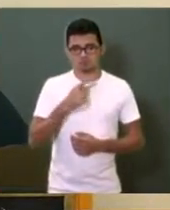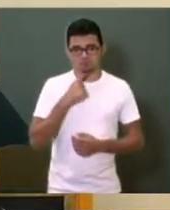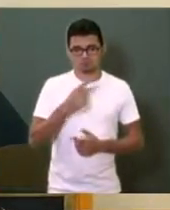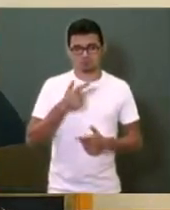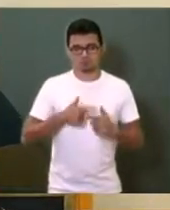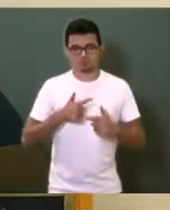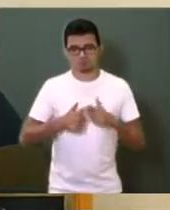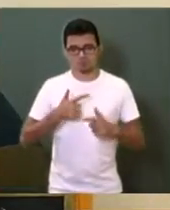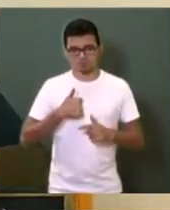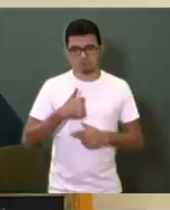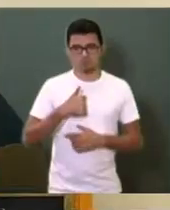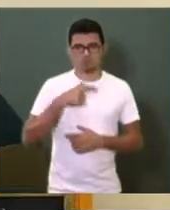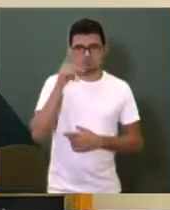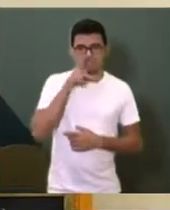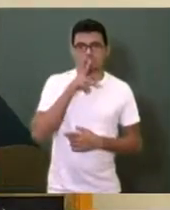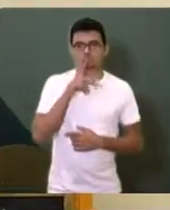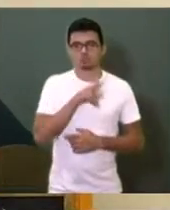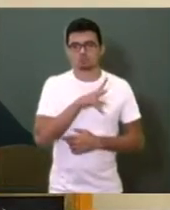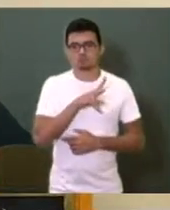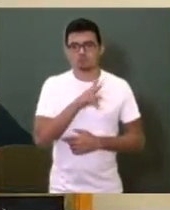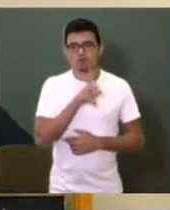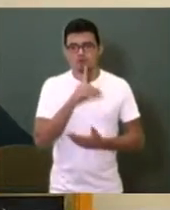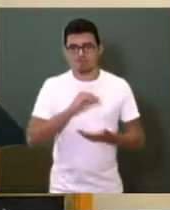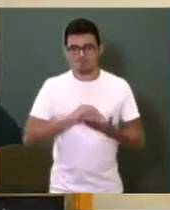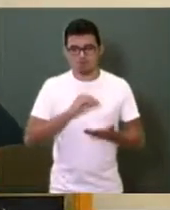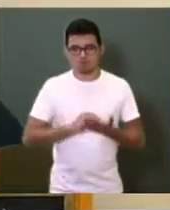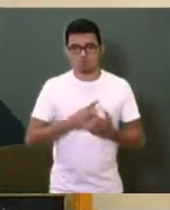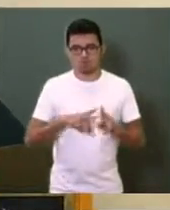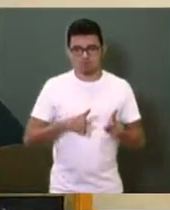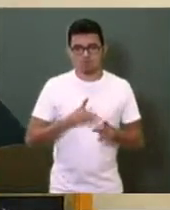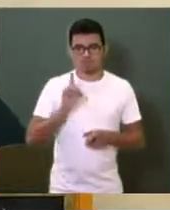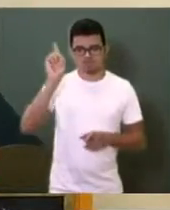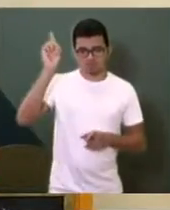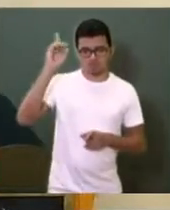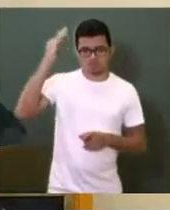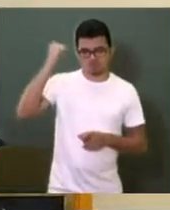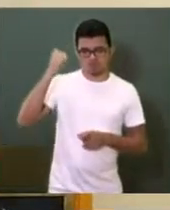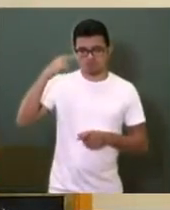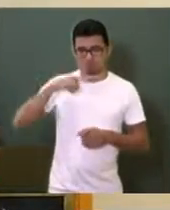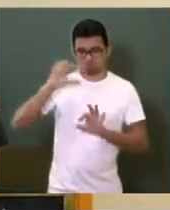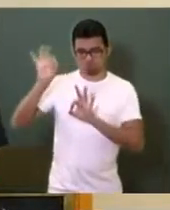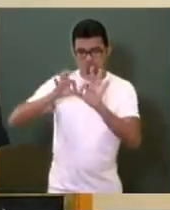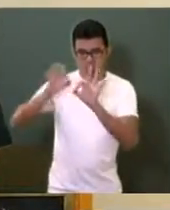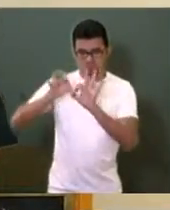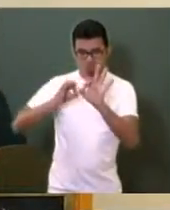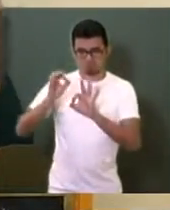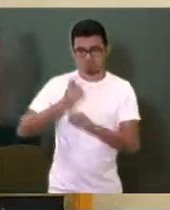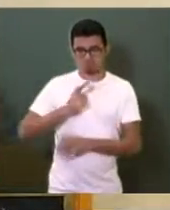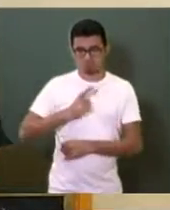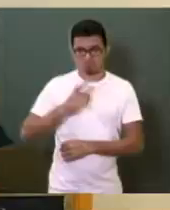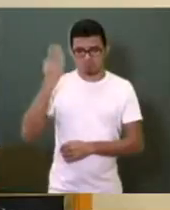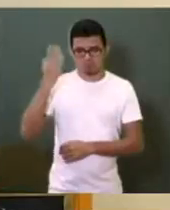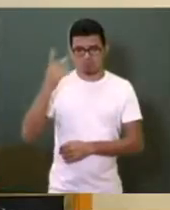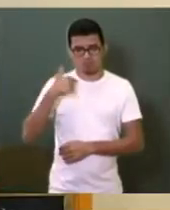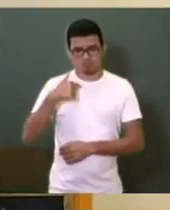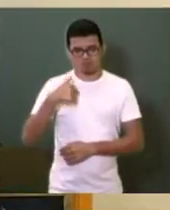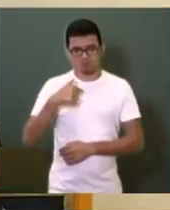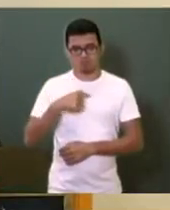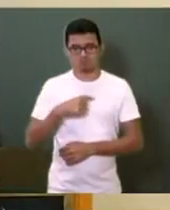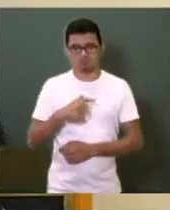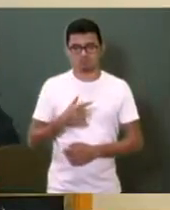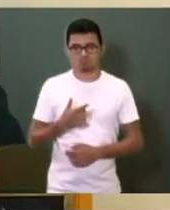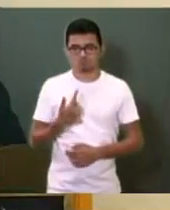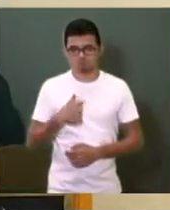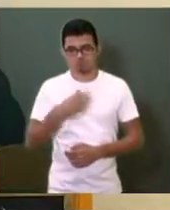faltou poucos votos mas quando deus lá em cima faz a manobra minha gente não quer eu não a minha batida em um